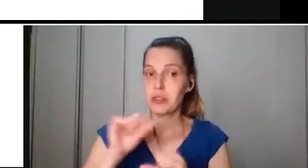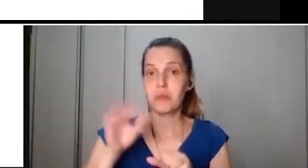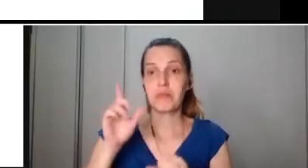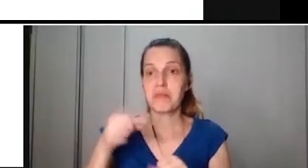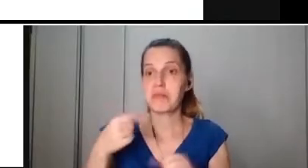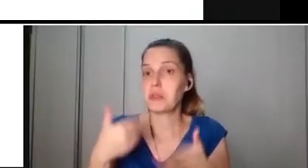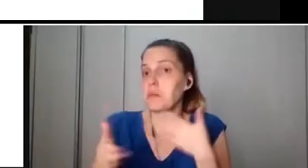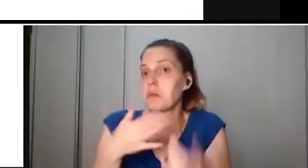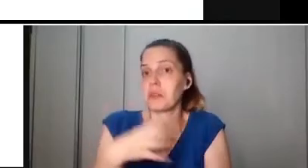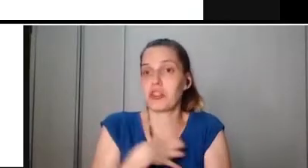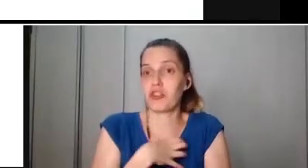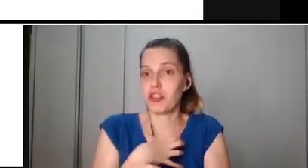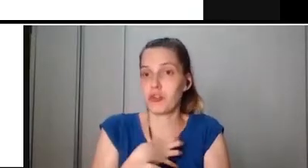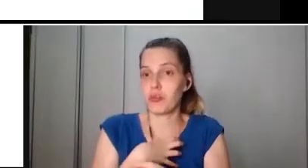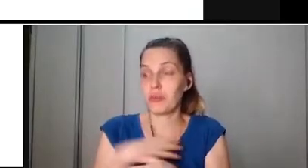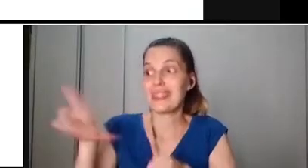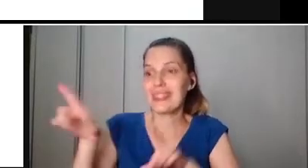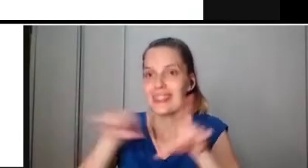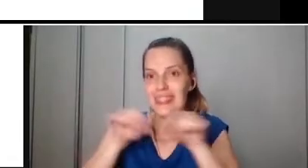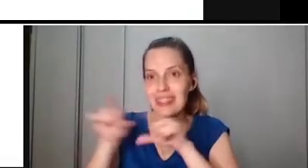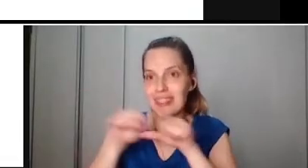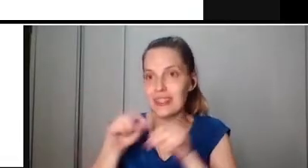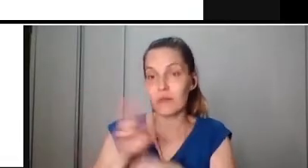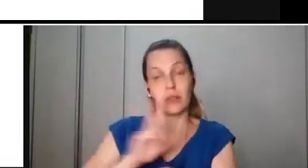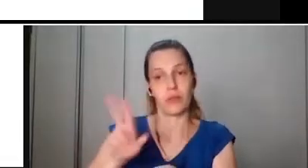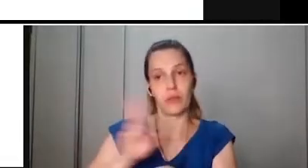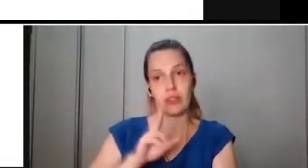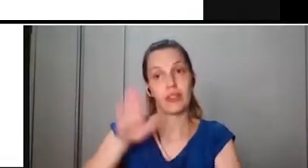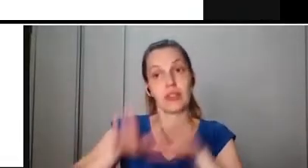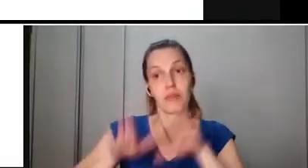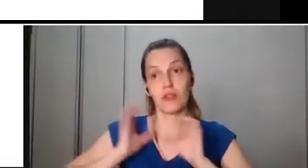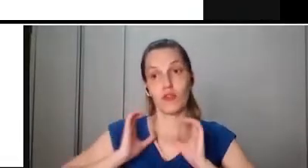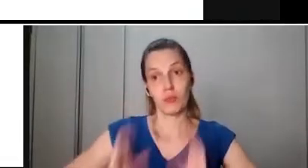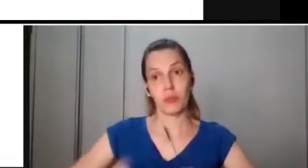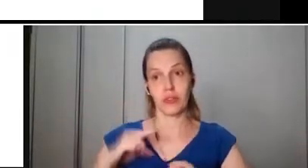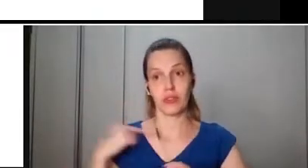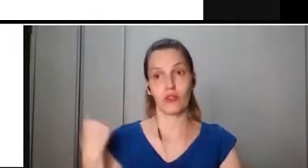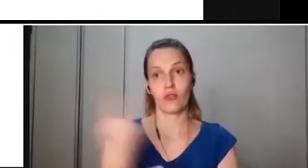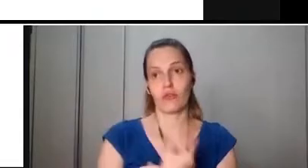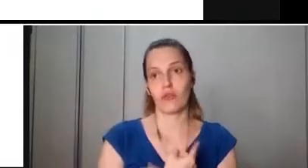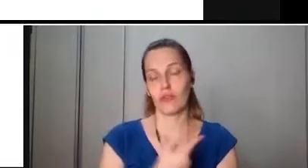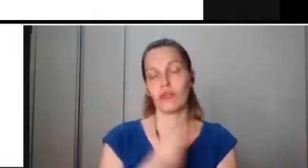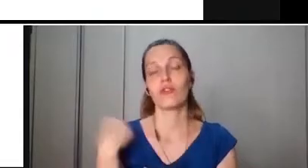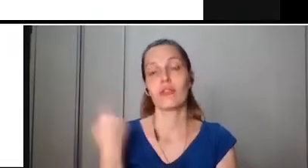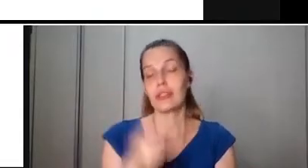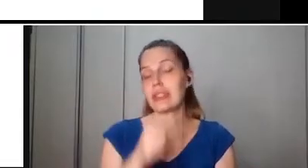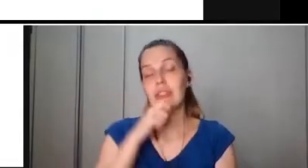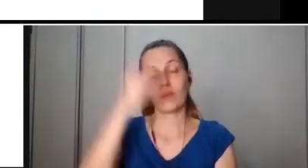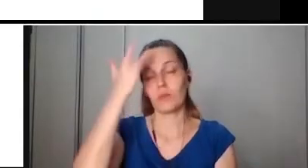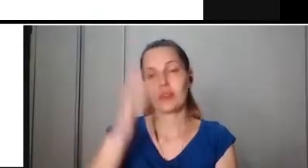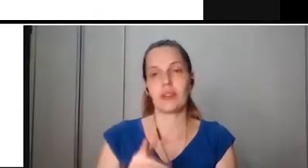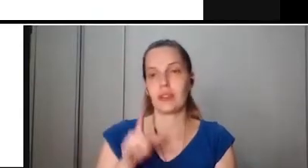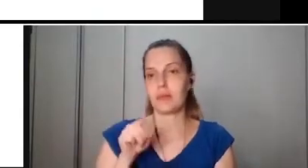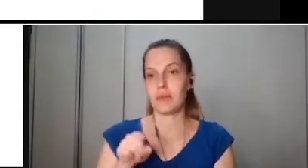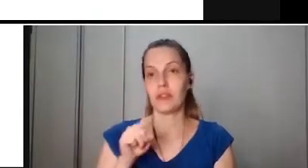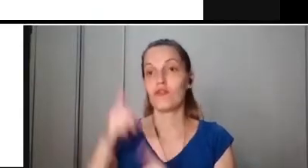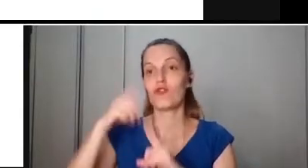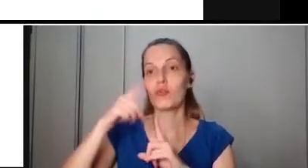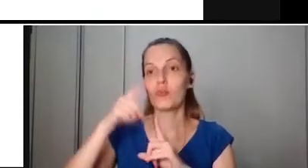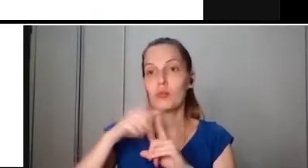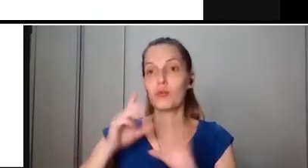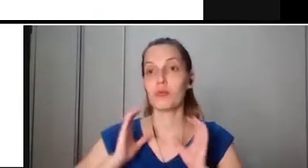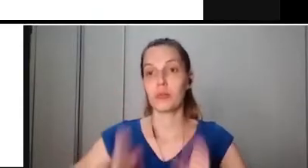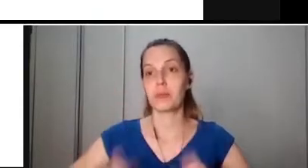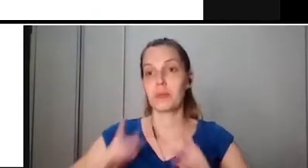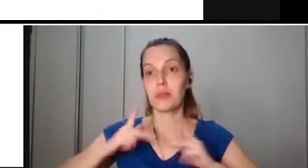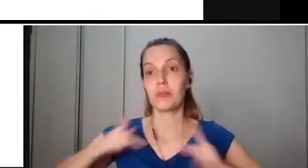A seleção não é, ela depende do nosso comportamento. E a gente não sabe ainda que tipo de comportamento populacional vai